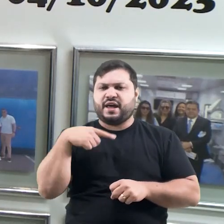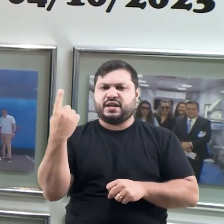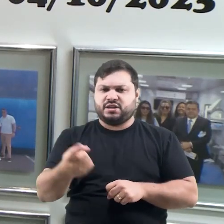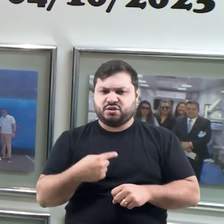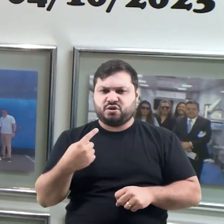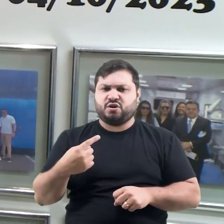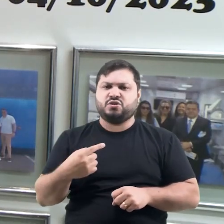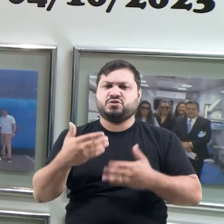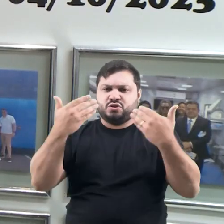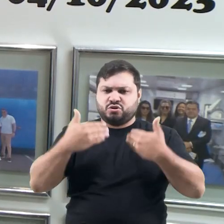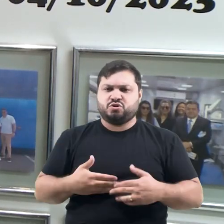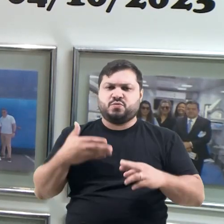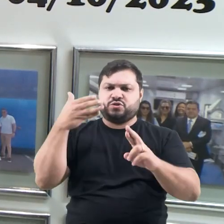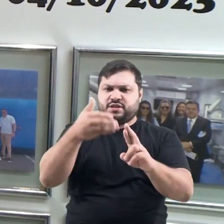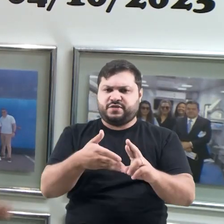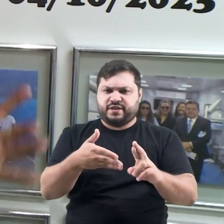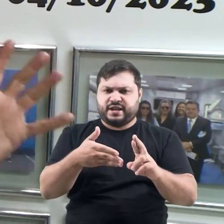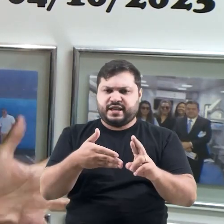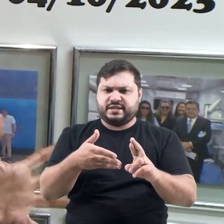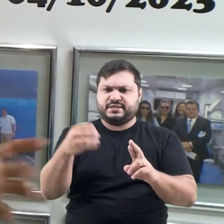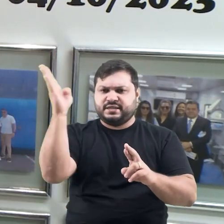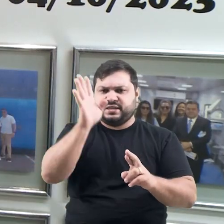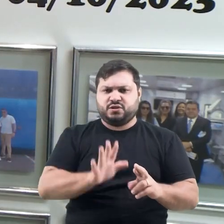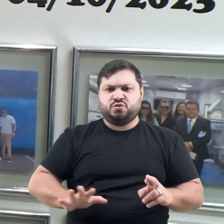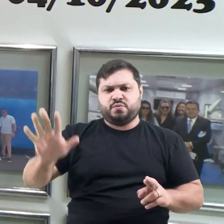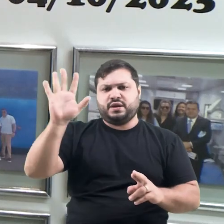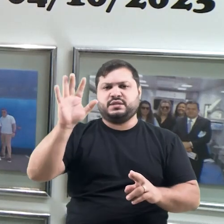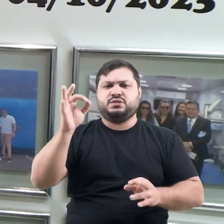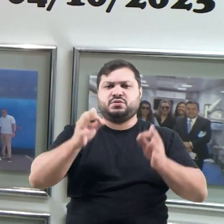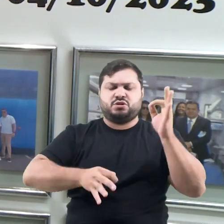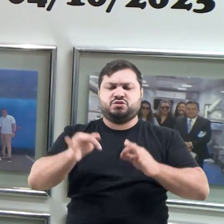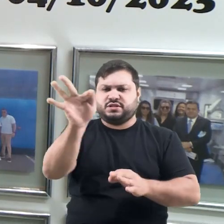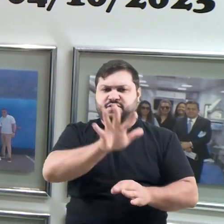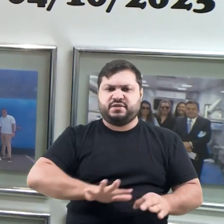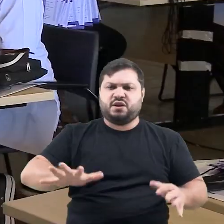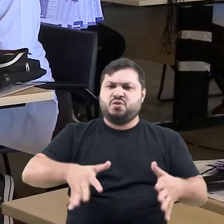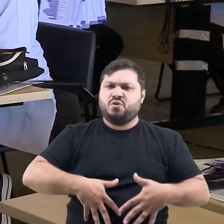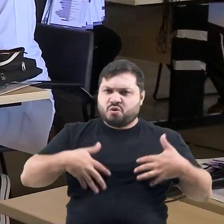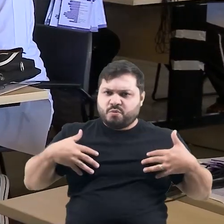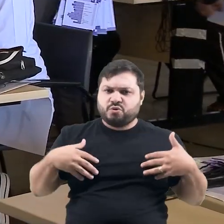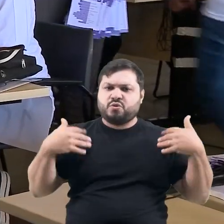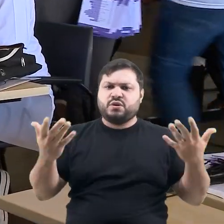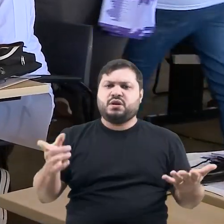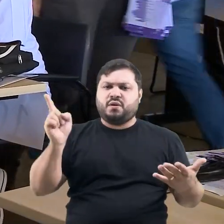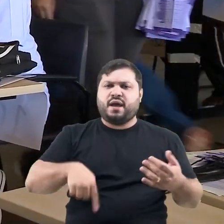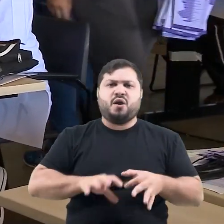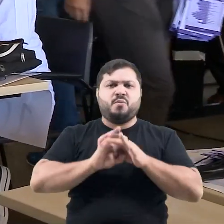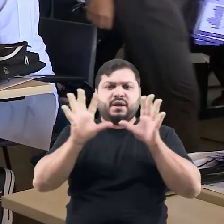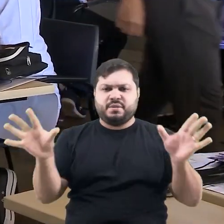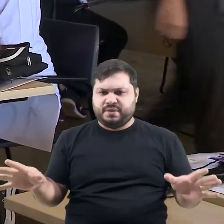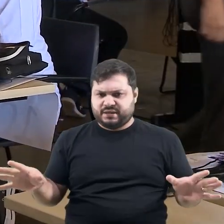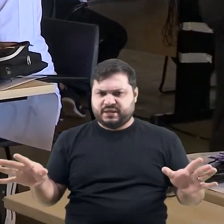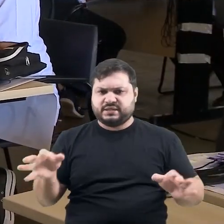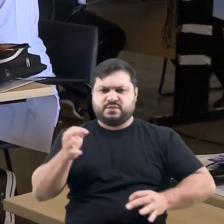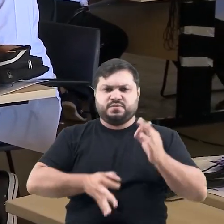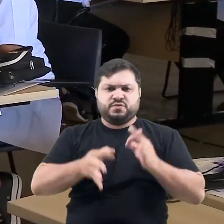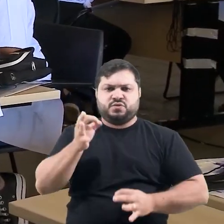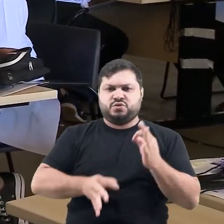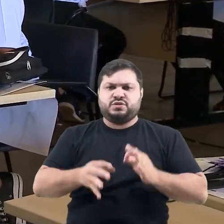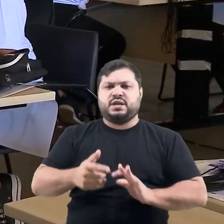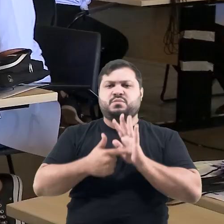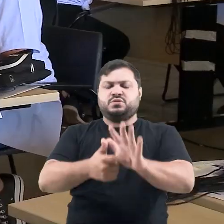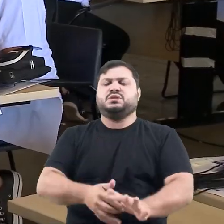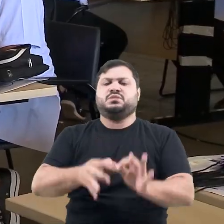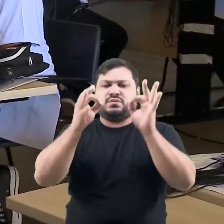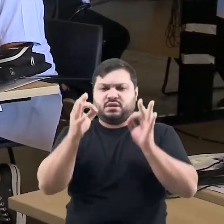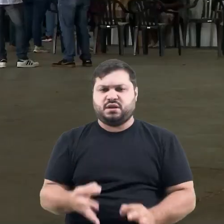nós somos referência no Brasil, nossa Justiça Federal, com muito orgulho. Então, é uma libertação do Judiciário, mostrando